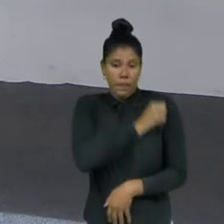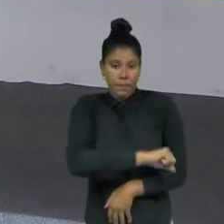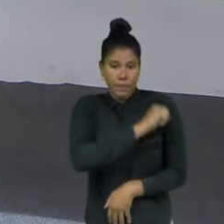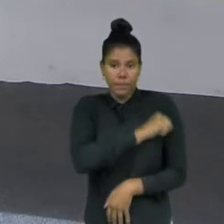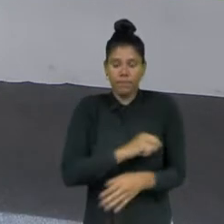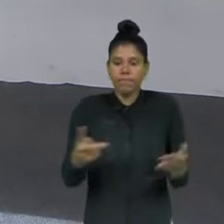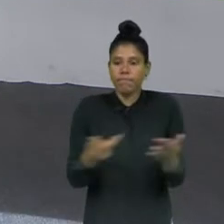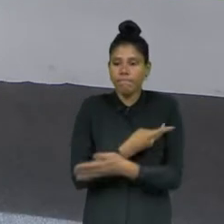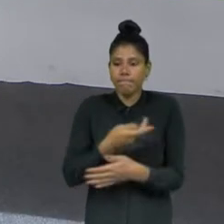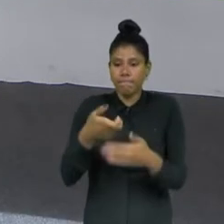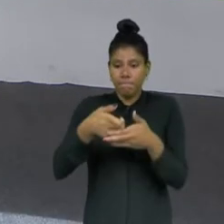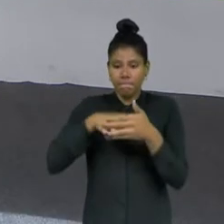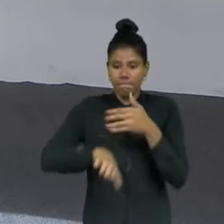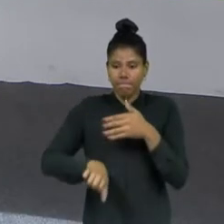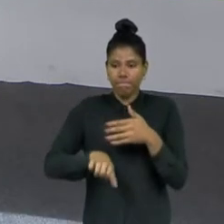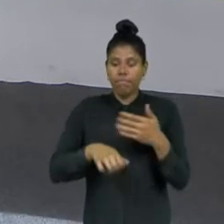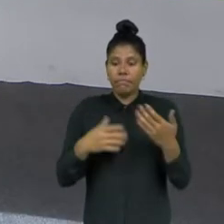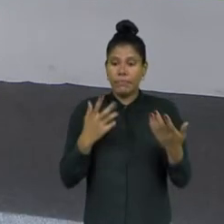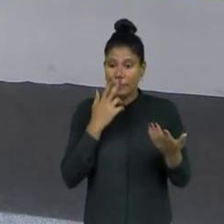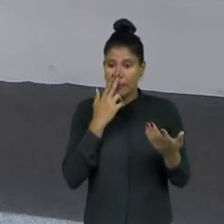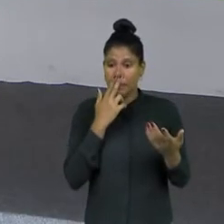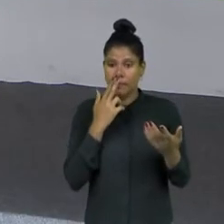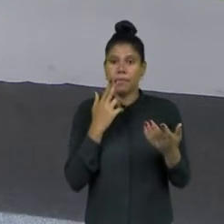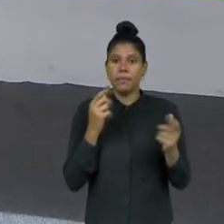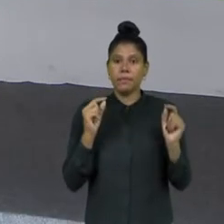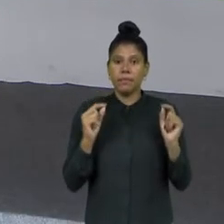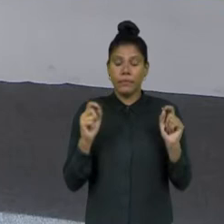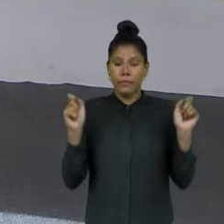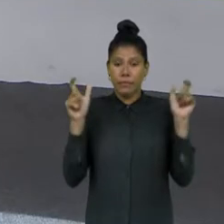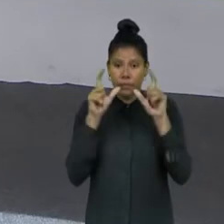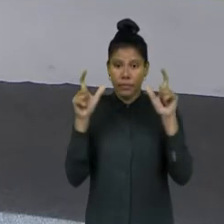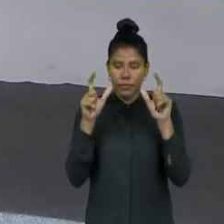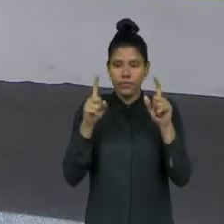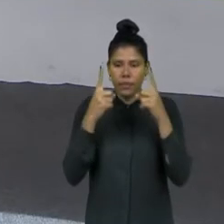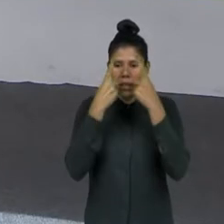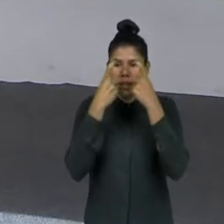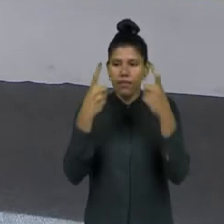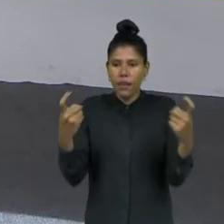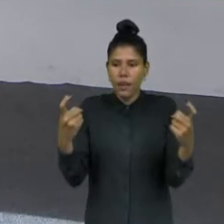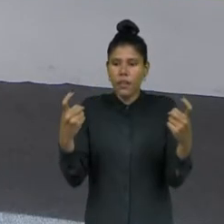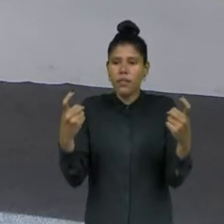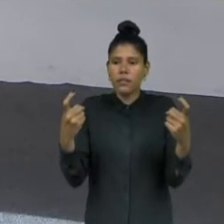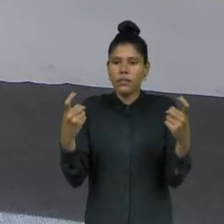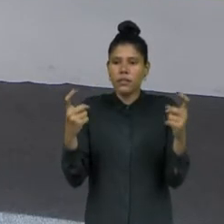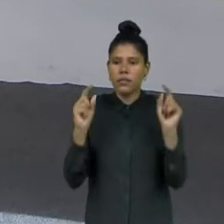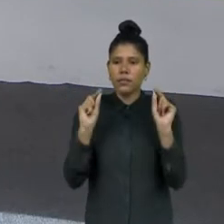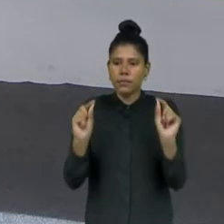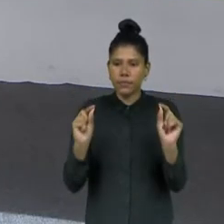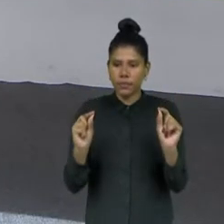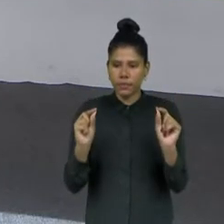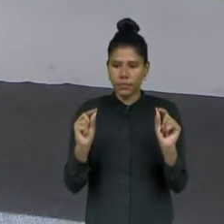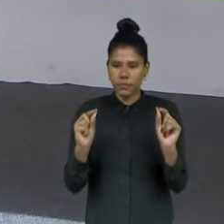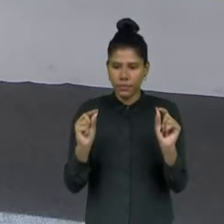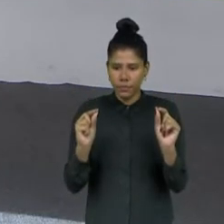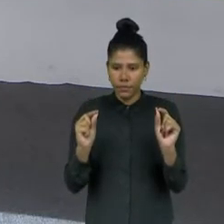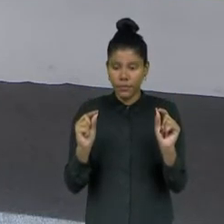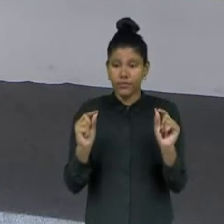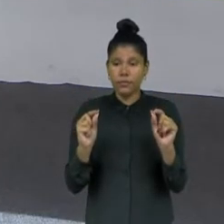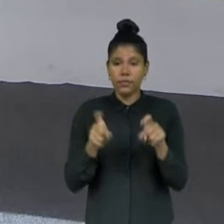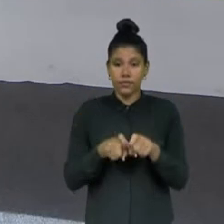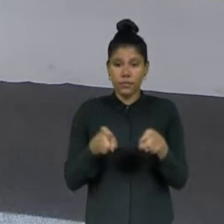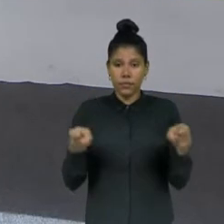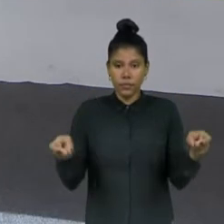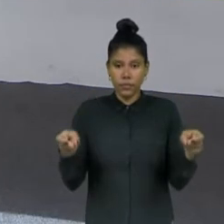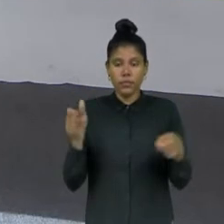um alerta, o da violência obstétrica. É quando uma mulher vai ter um bebê e passa por algum tipo de transtorno